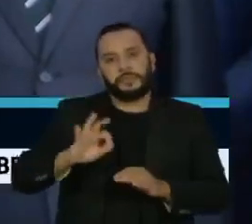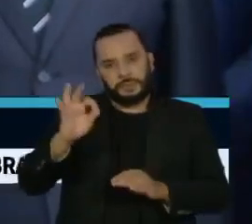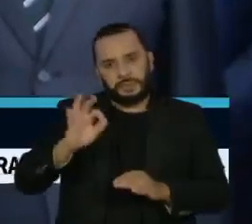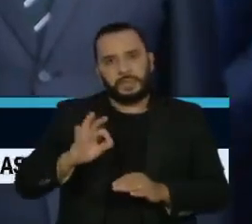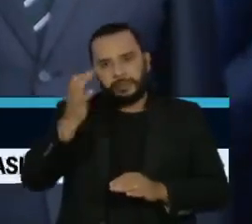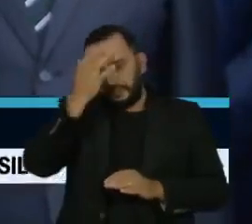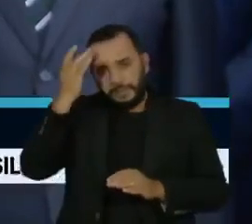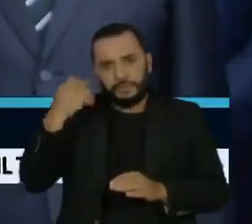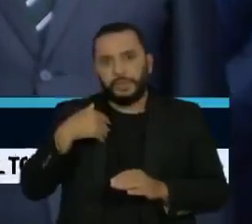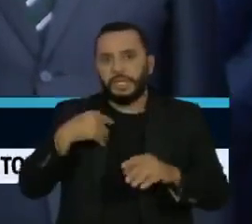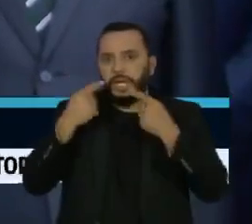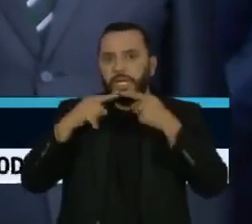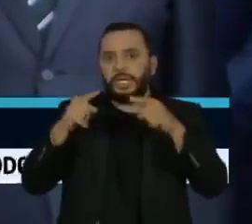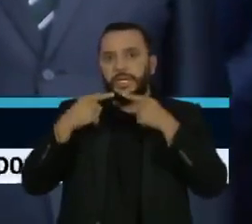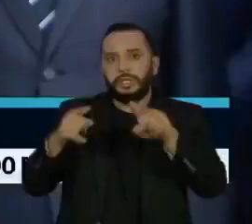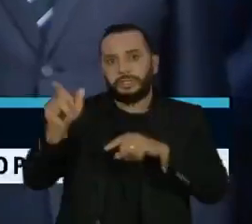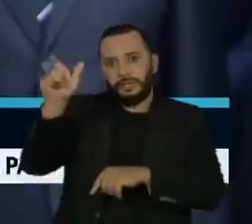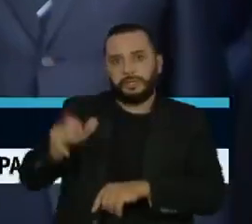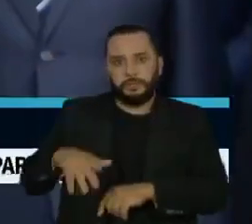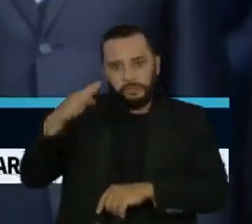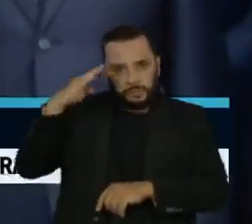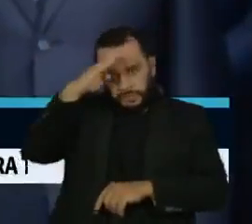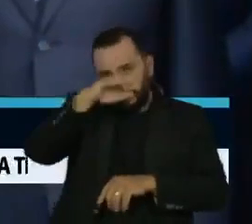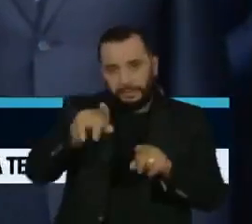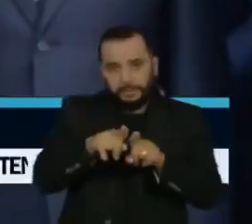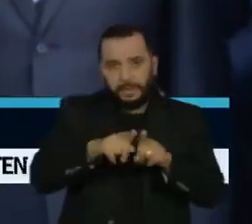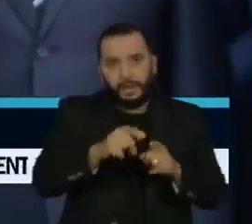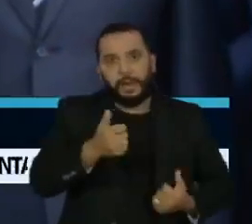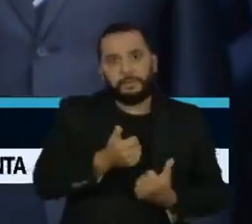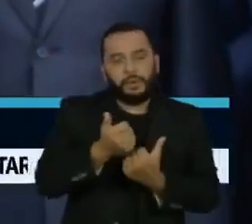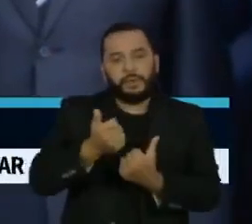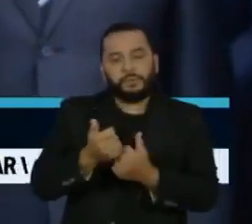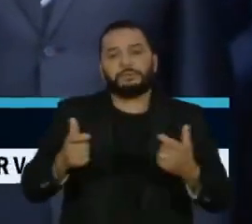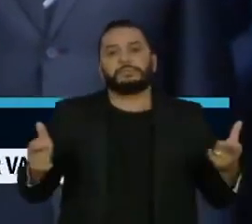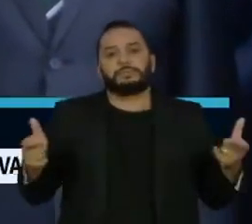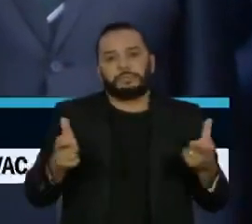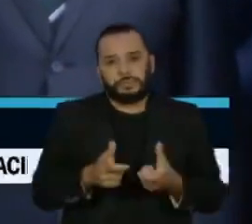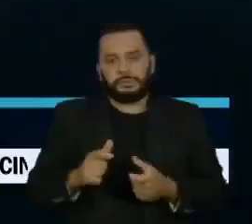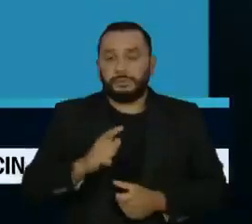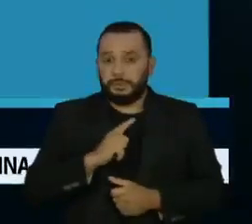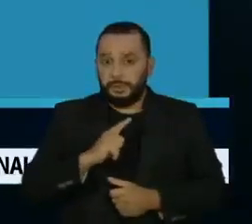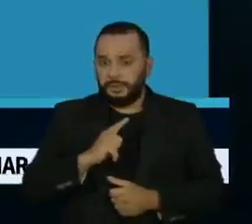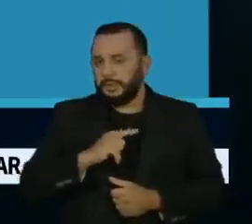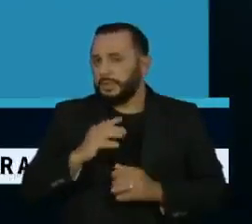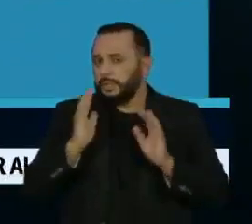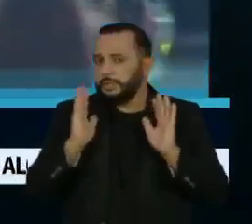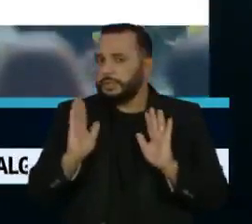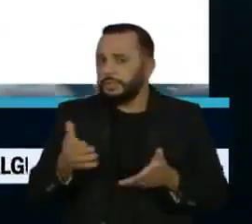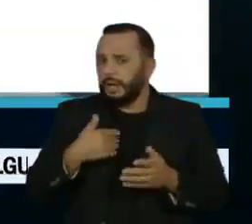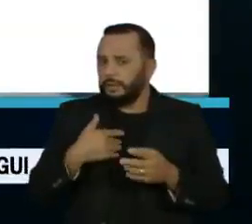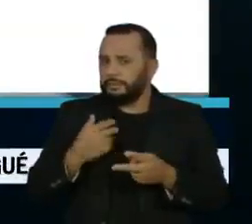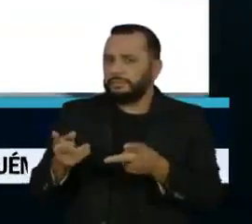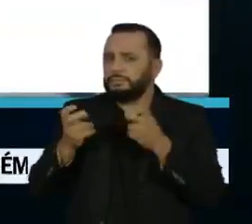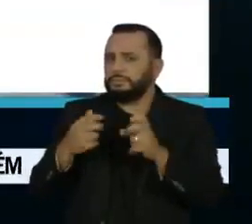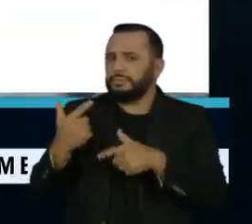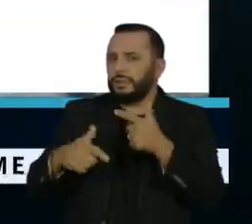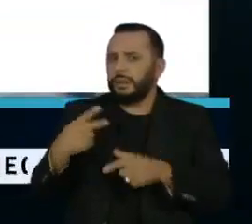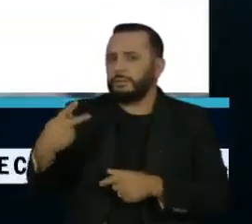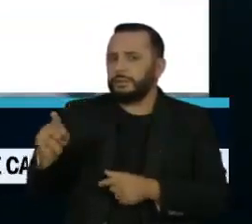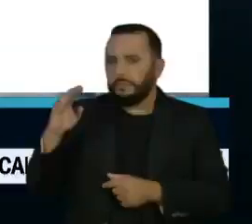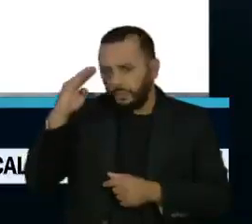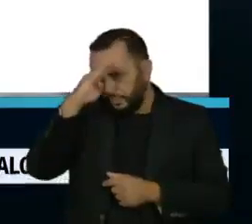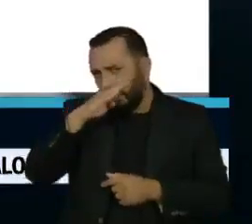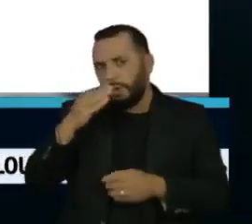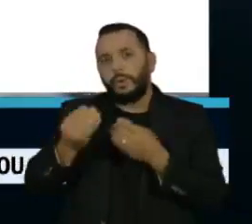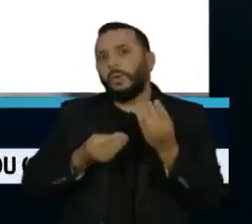dos críticos ao governo e redução no de apoiadores também houve piora na percepção da atuação de bolsonaro